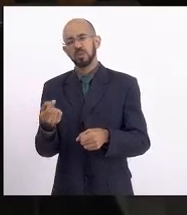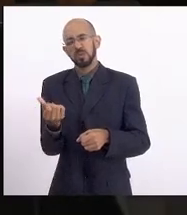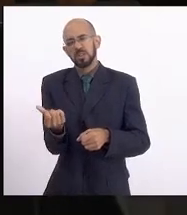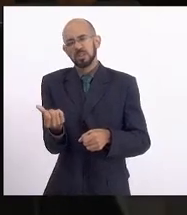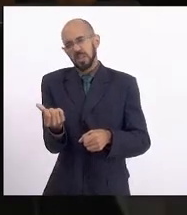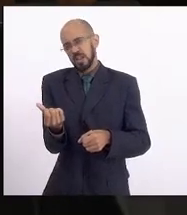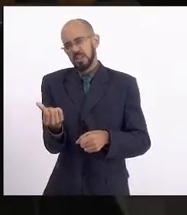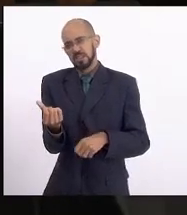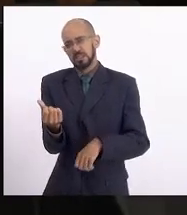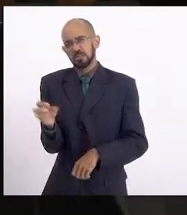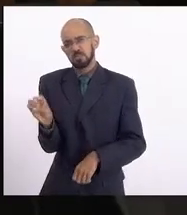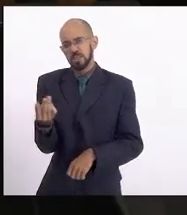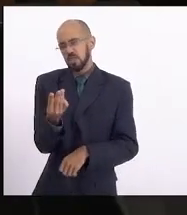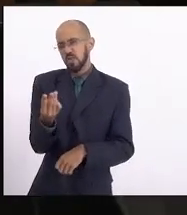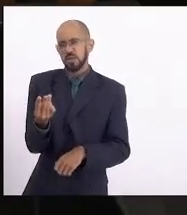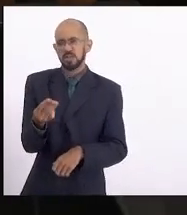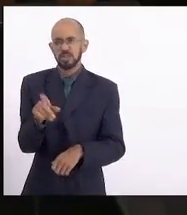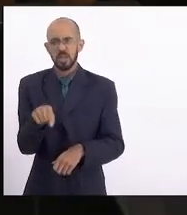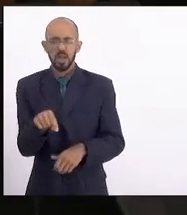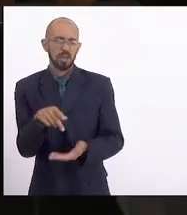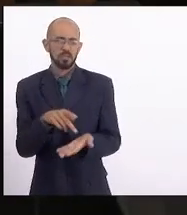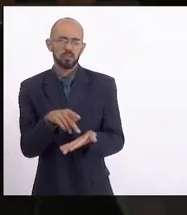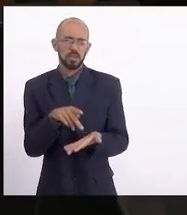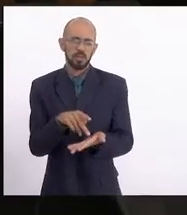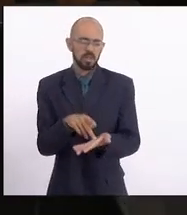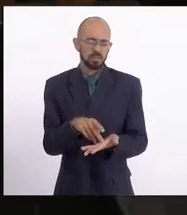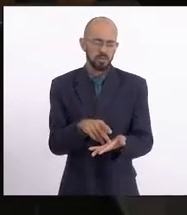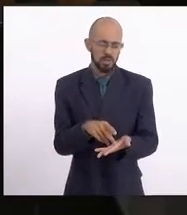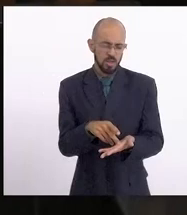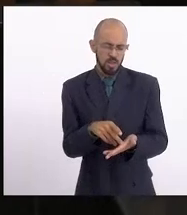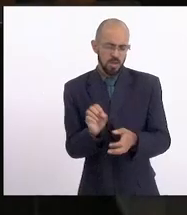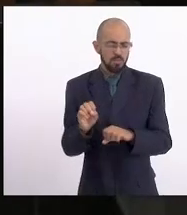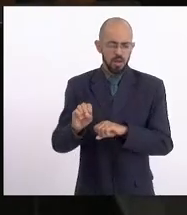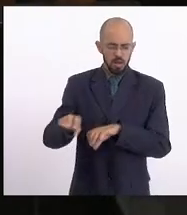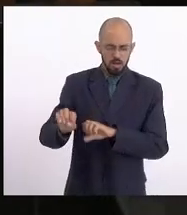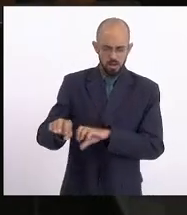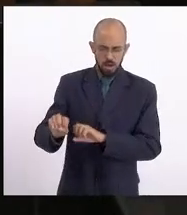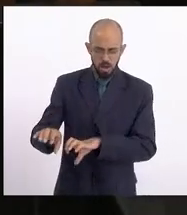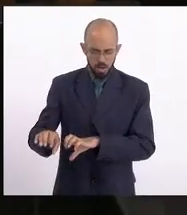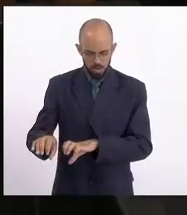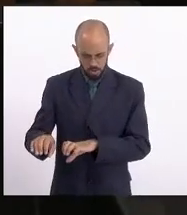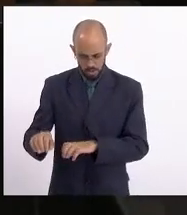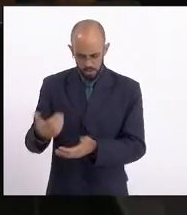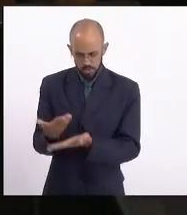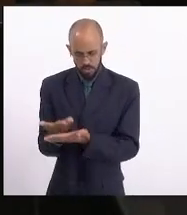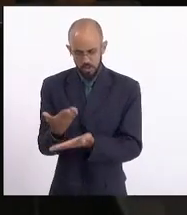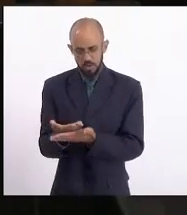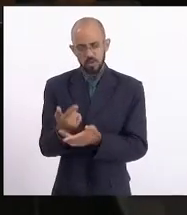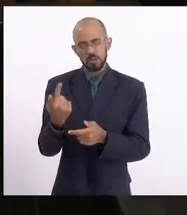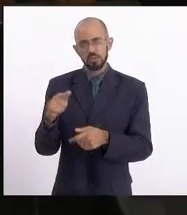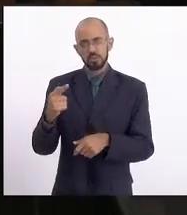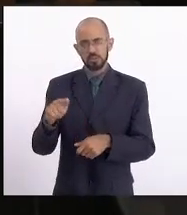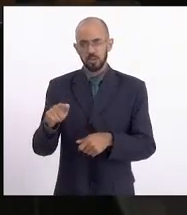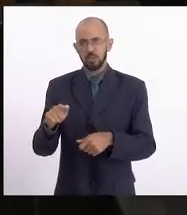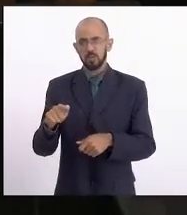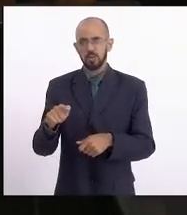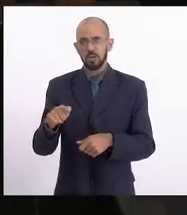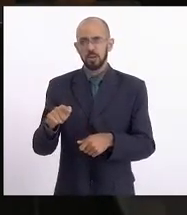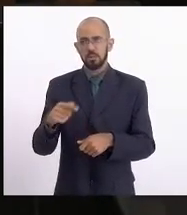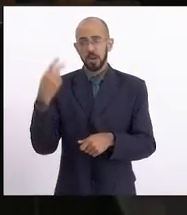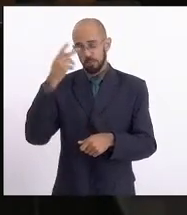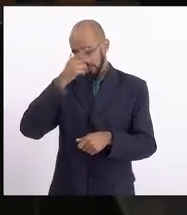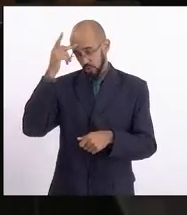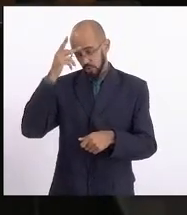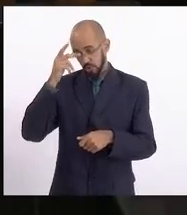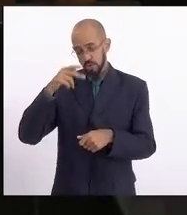milhões, é realmente uma aula de gestão para quem era vereador, para quem disputou para ser vereador